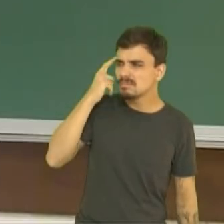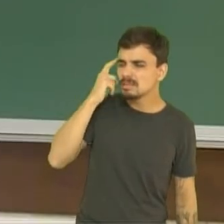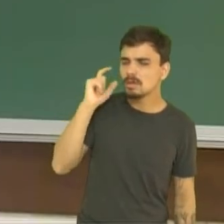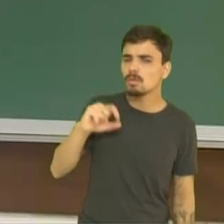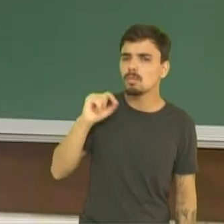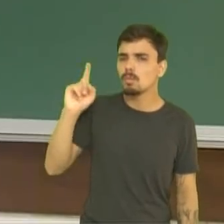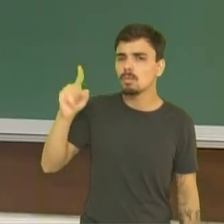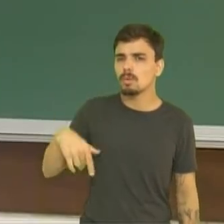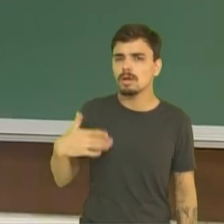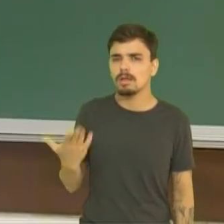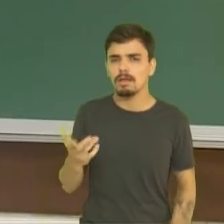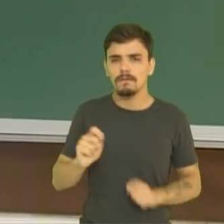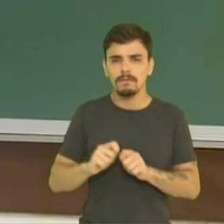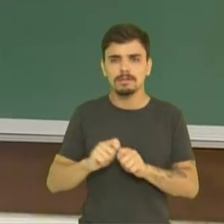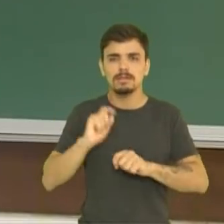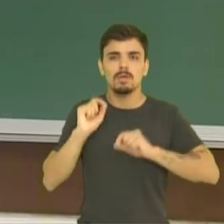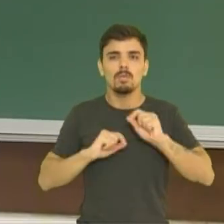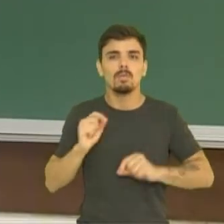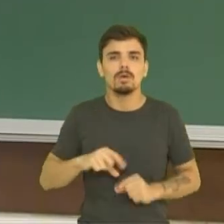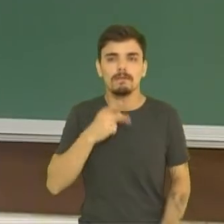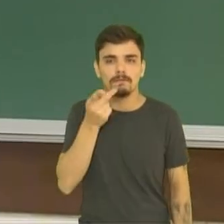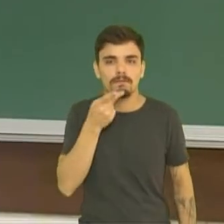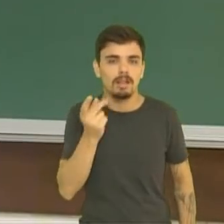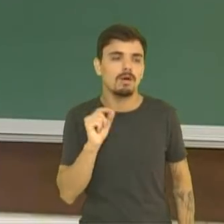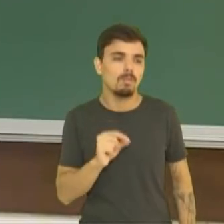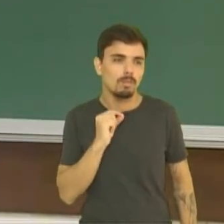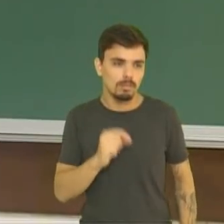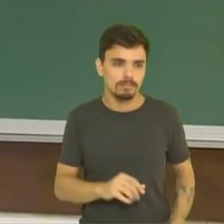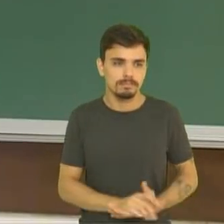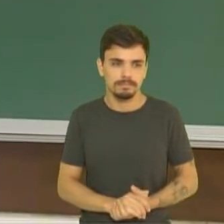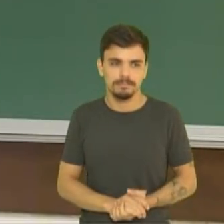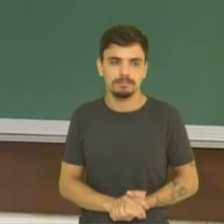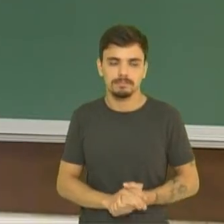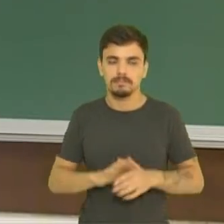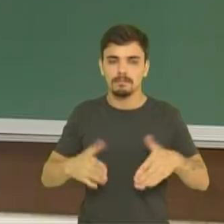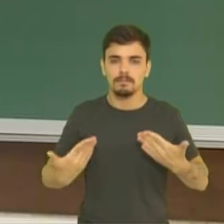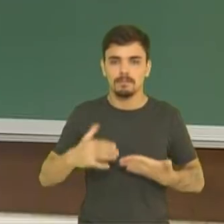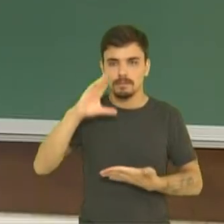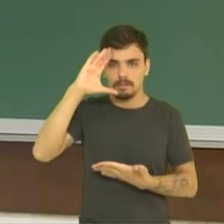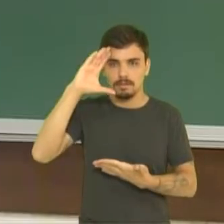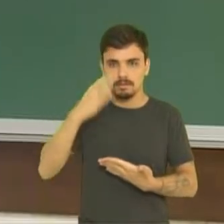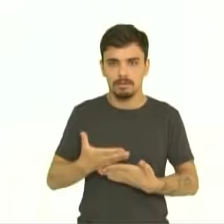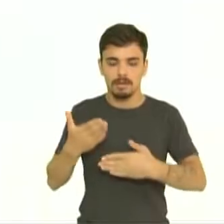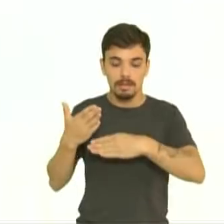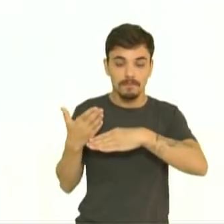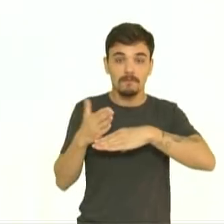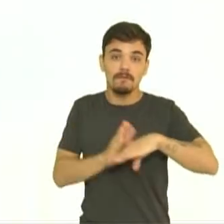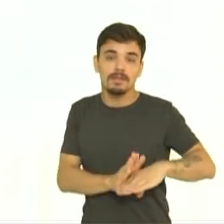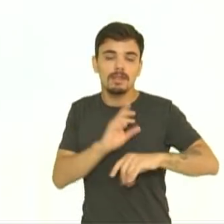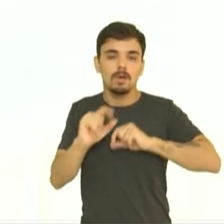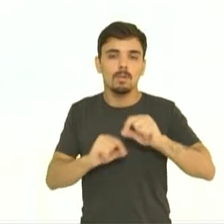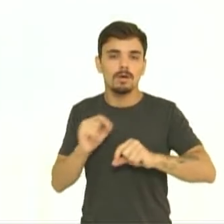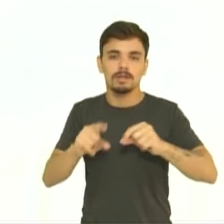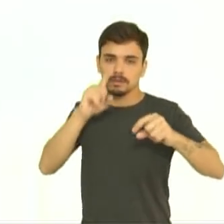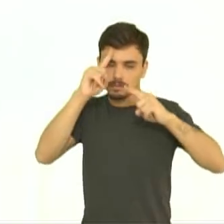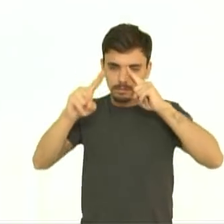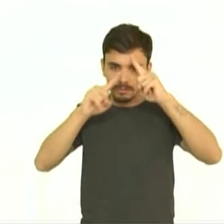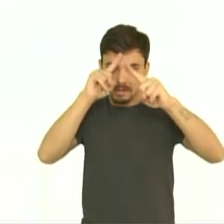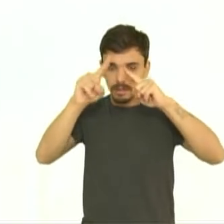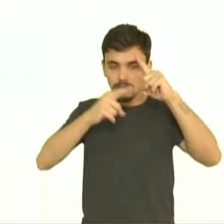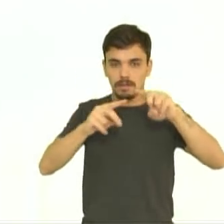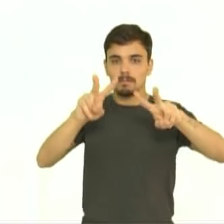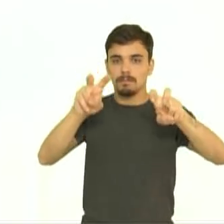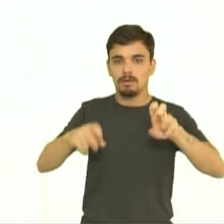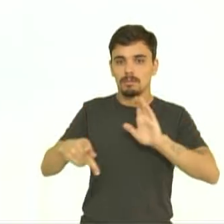é isso? O que eu tenho que falar? Como que eu vou fazer isso? Bom, a tese é a defesa de uma ideia expressa pelo autor do